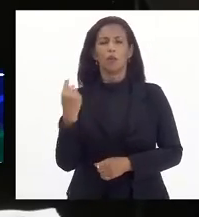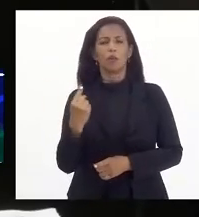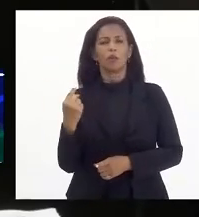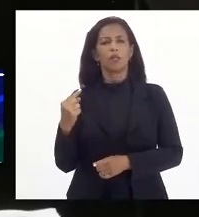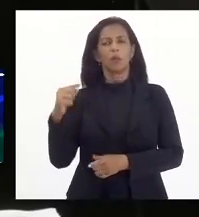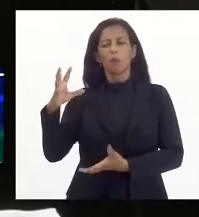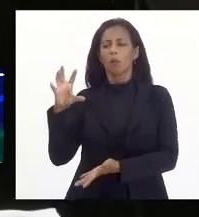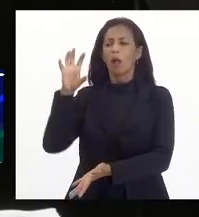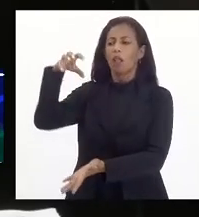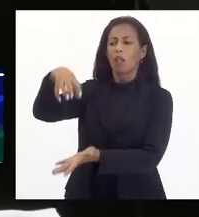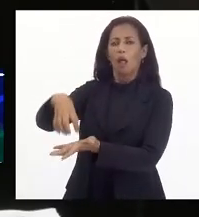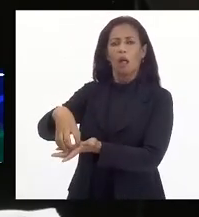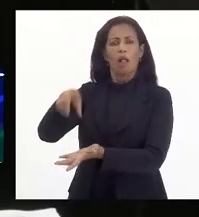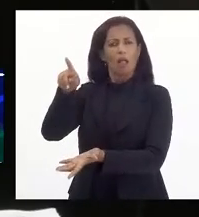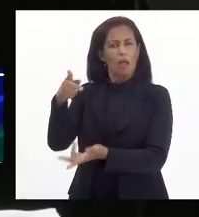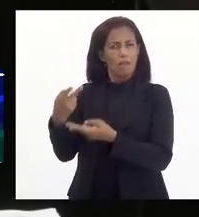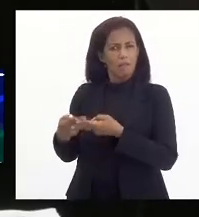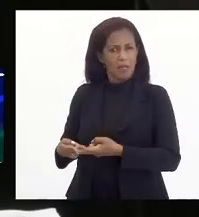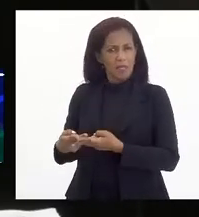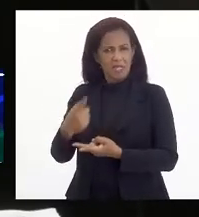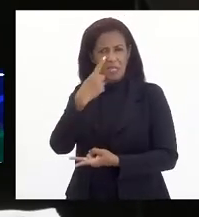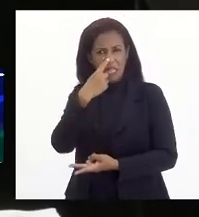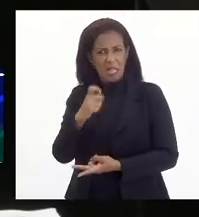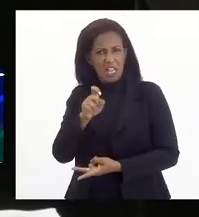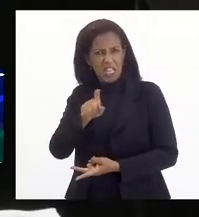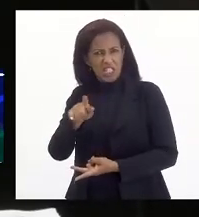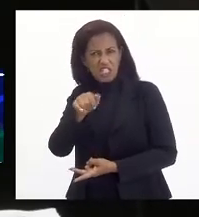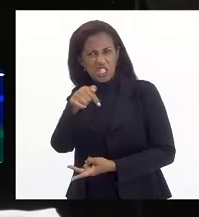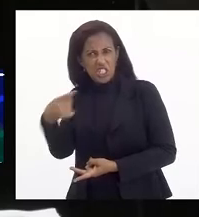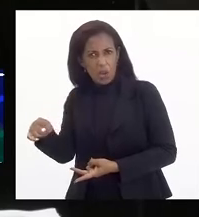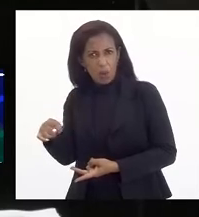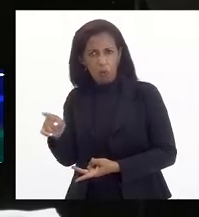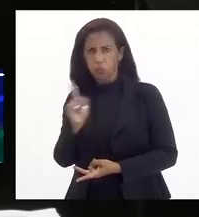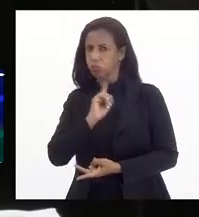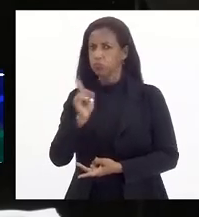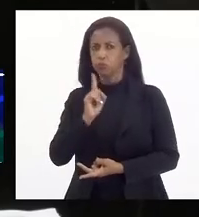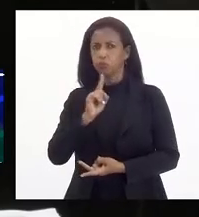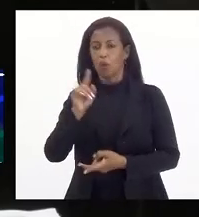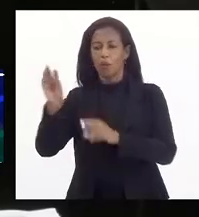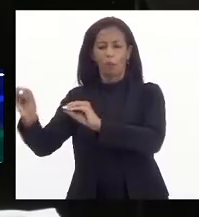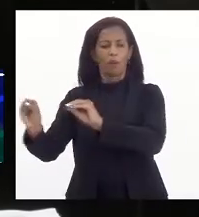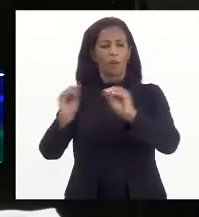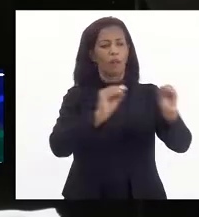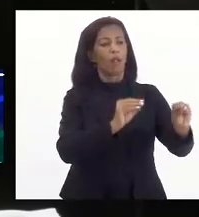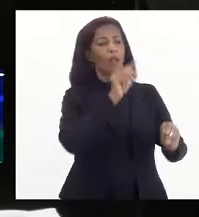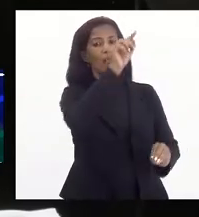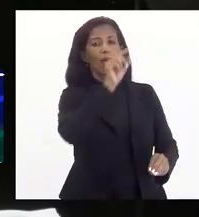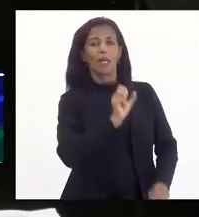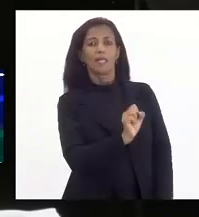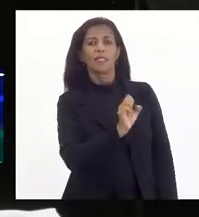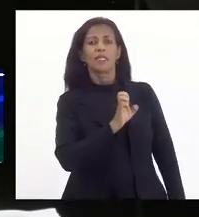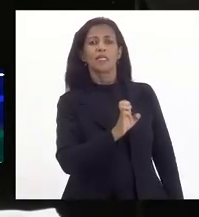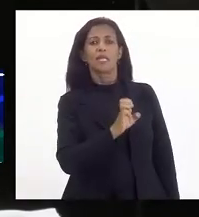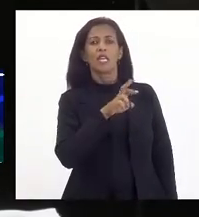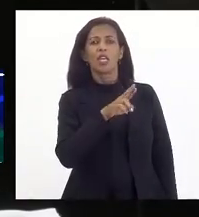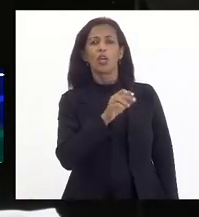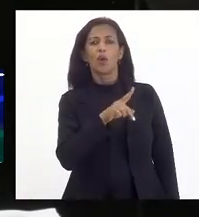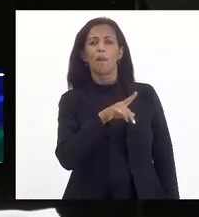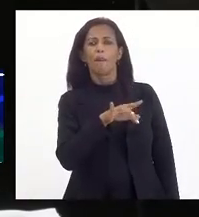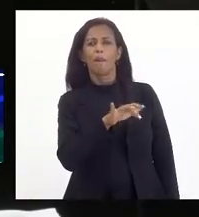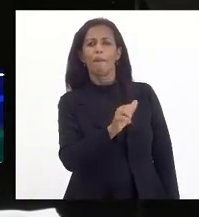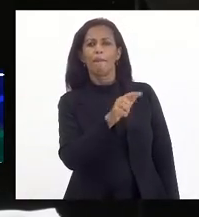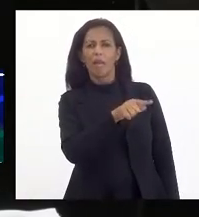implantar o lixão e paciência o lixão de paciência tá lá hoje lá em Seropédica e a população hoje